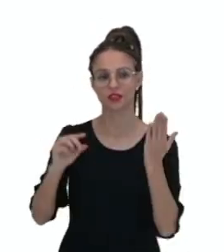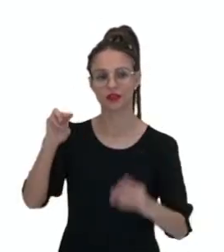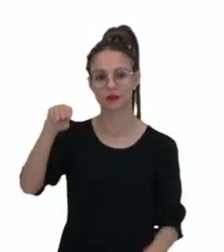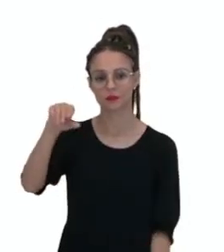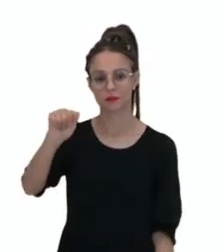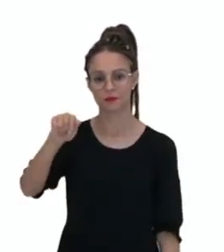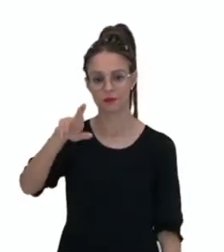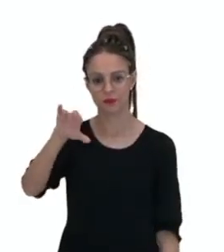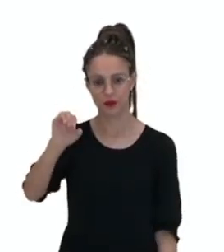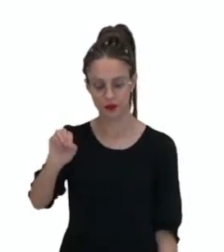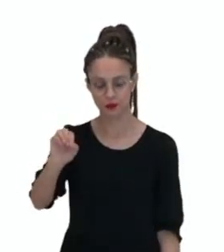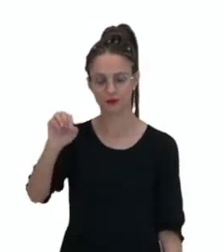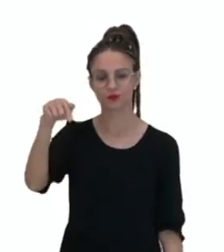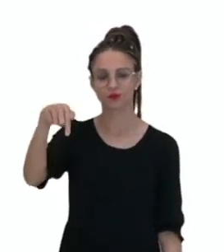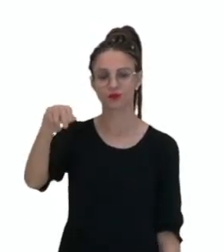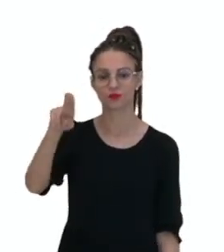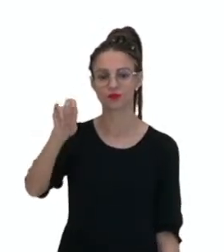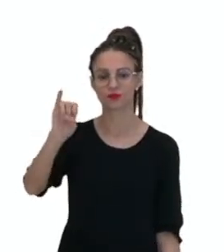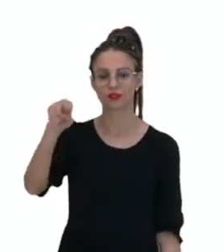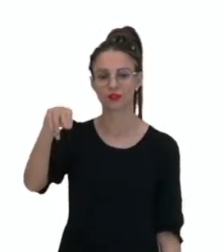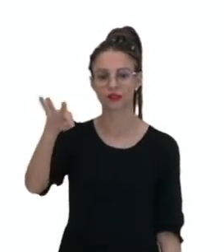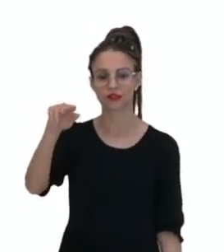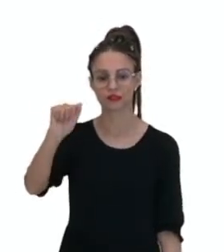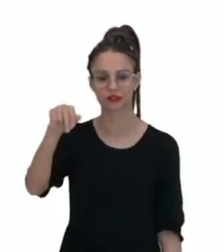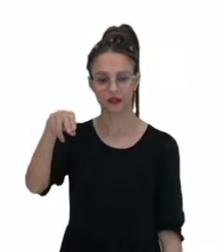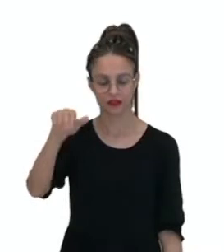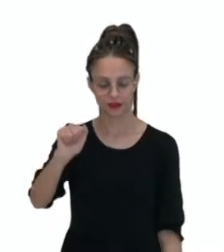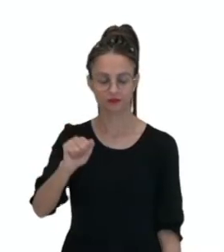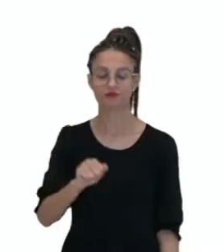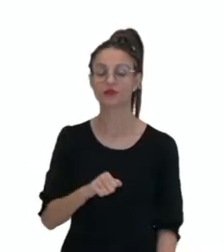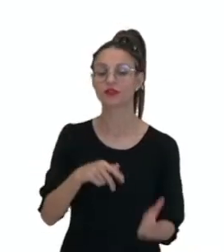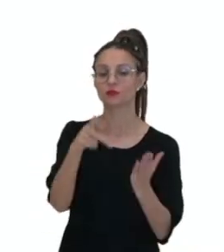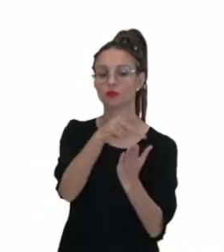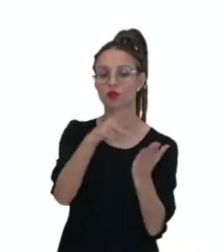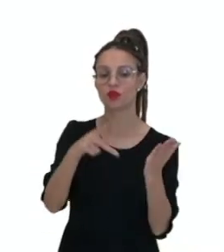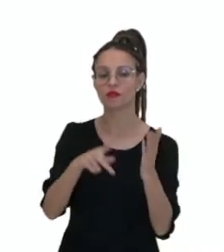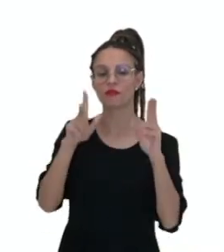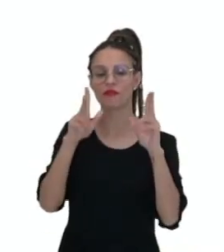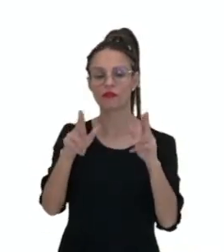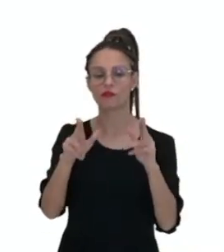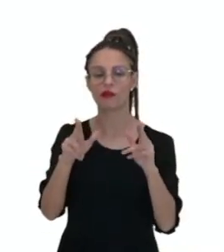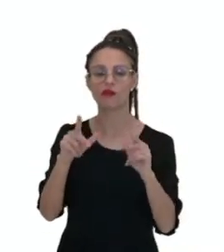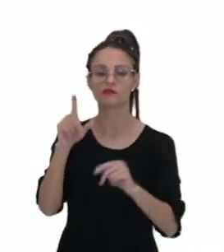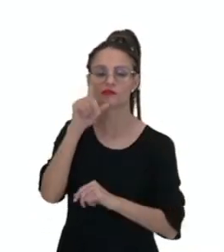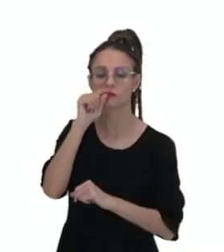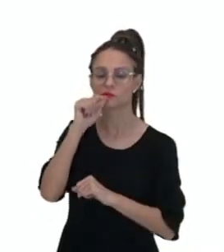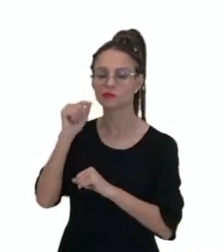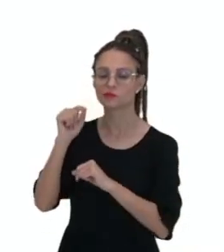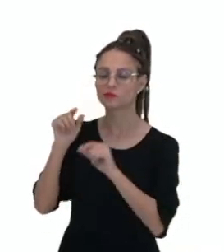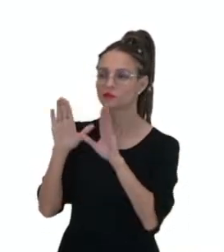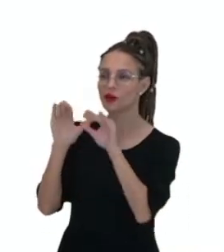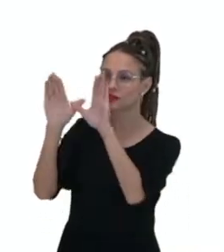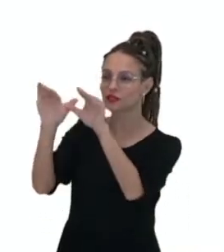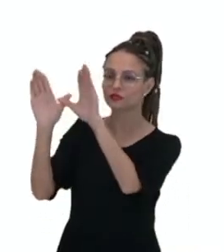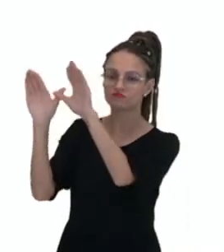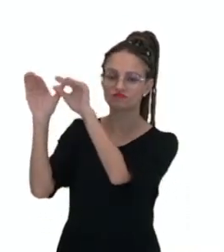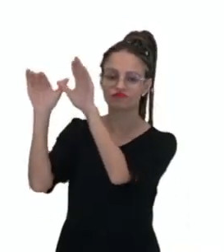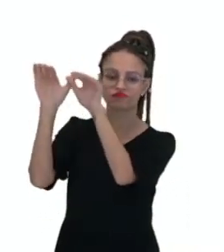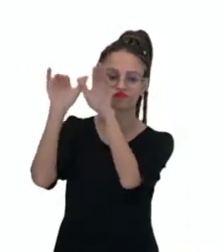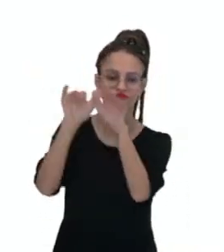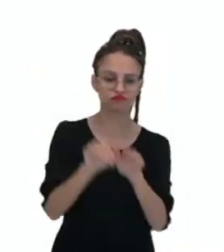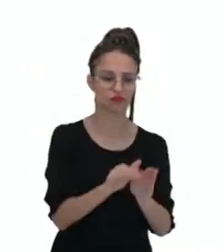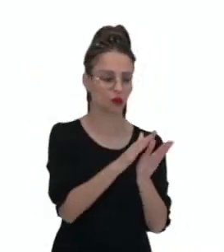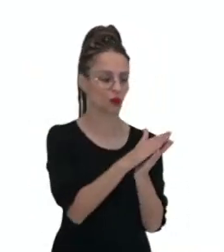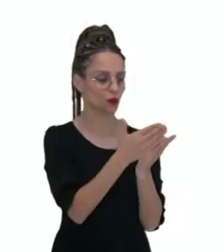que interessante. Os poemas são pássaros que chegam não se sabe de onde e pousam no livro que